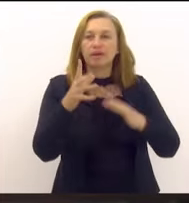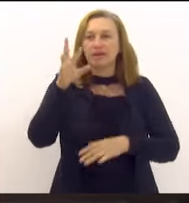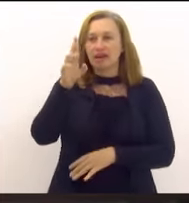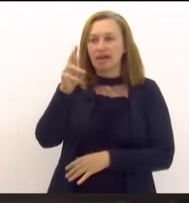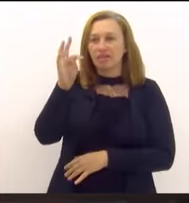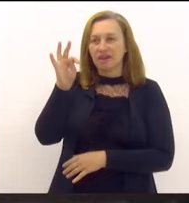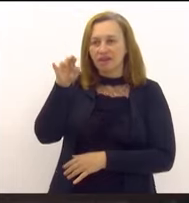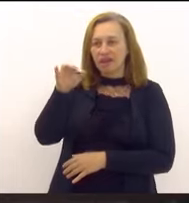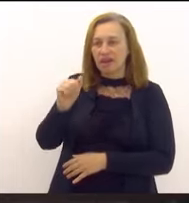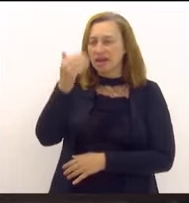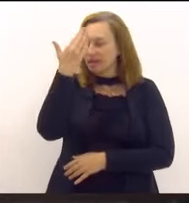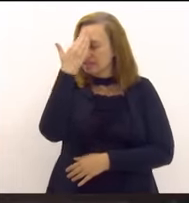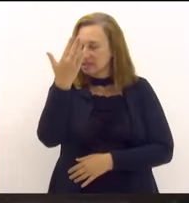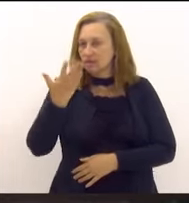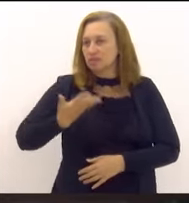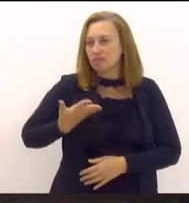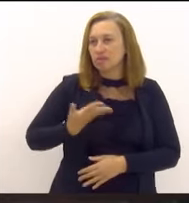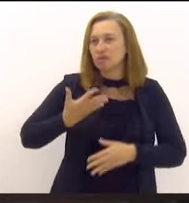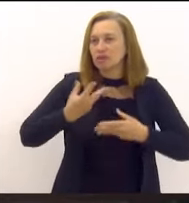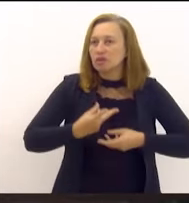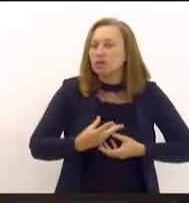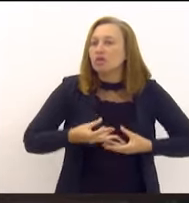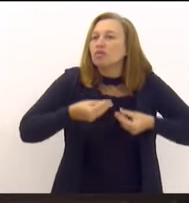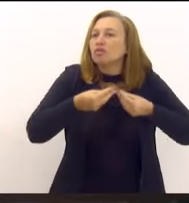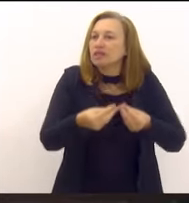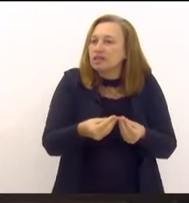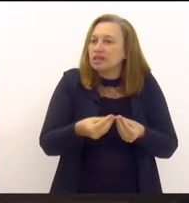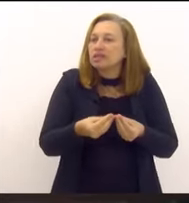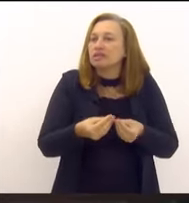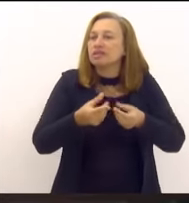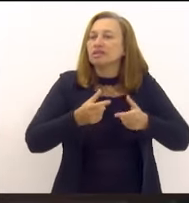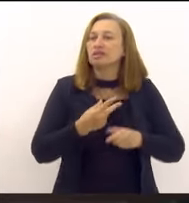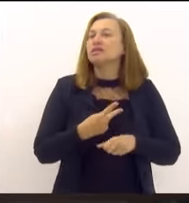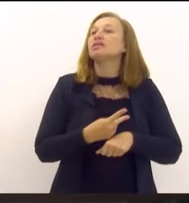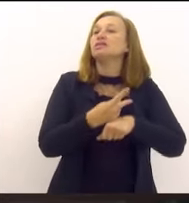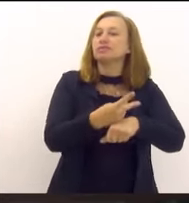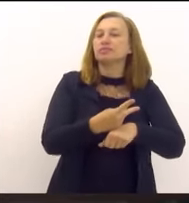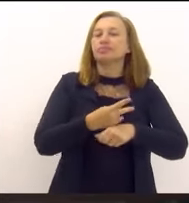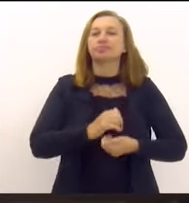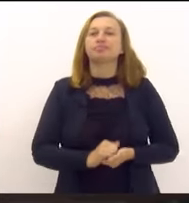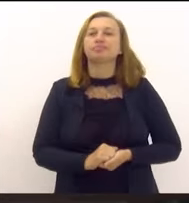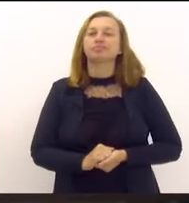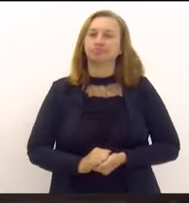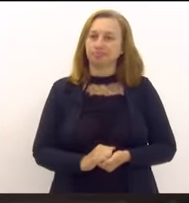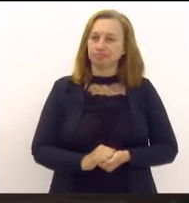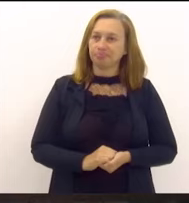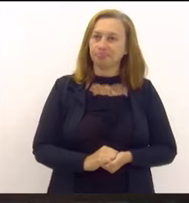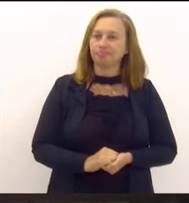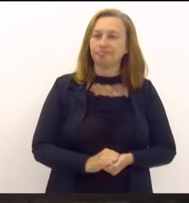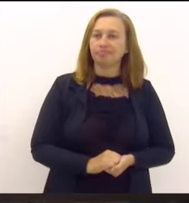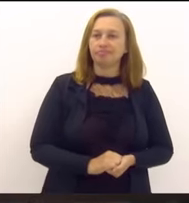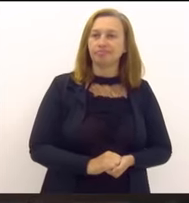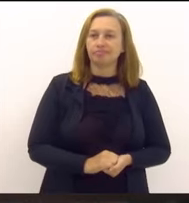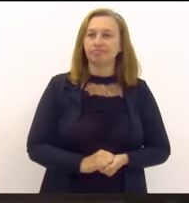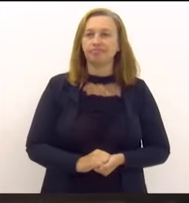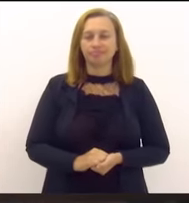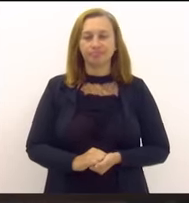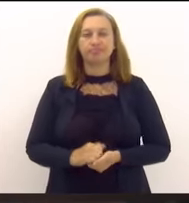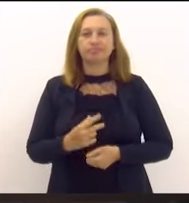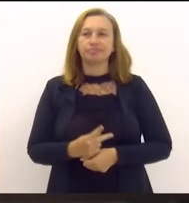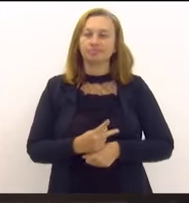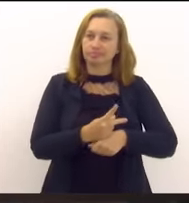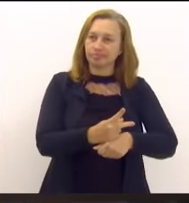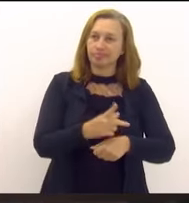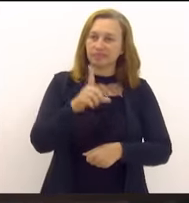estar ofertando essa premiação, votando nessa premiação para a Rafaela, o prêmio Dandara, que é um prêmio